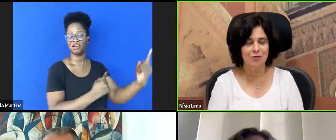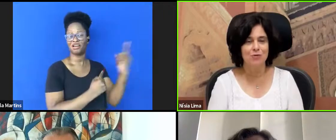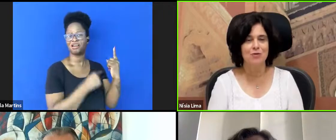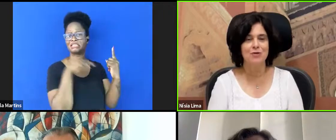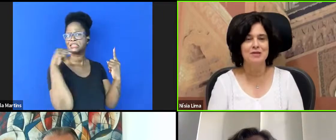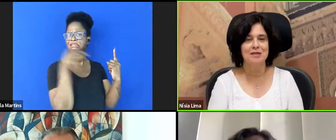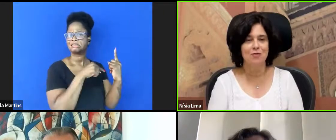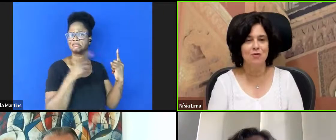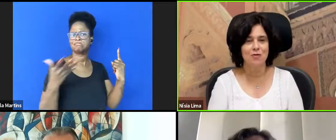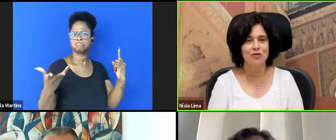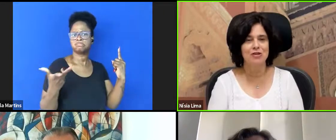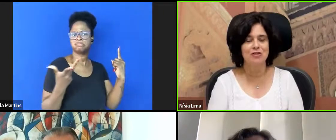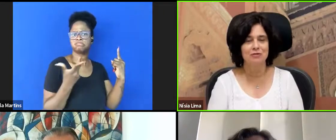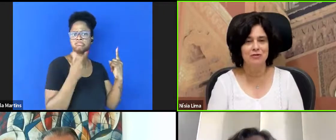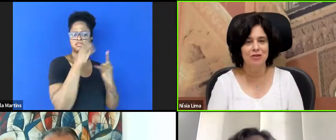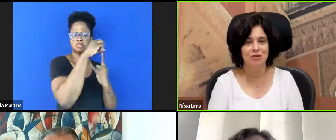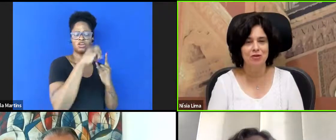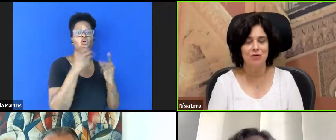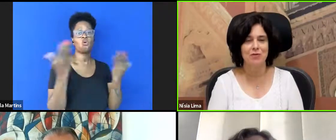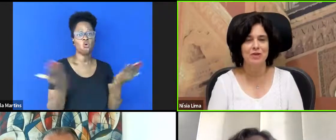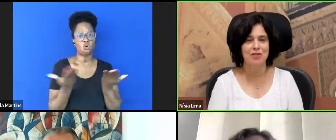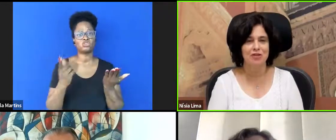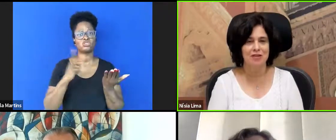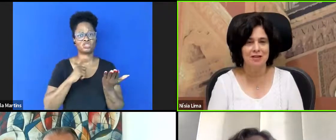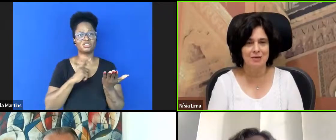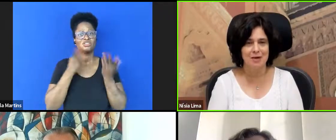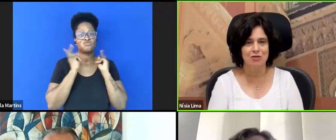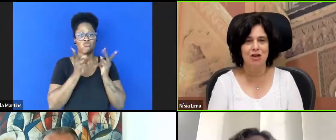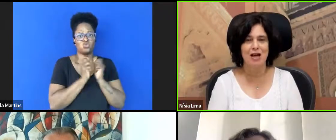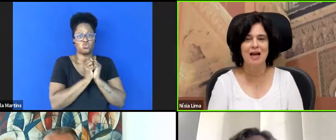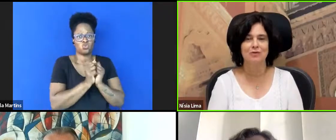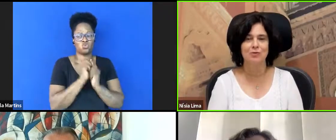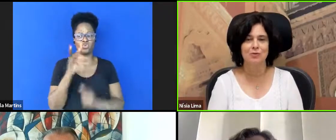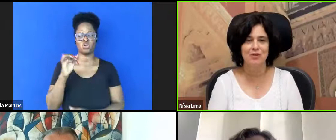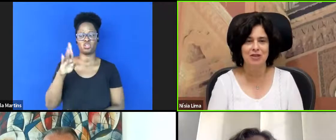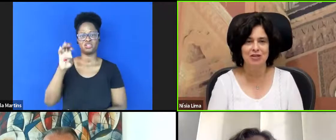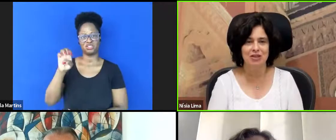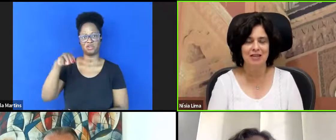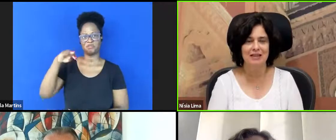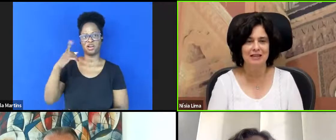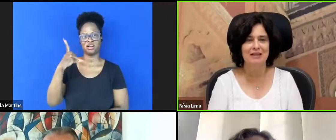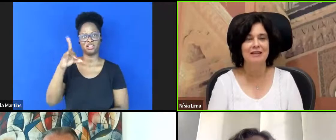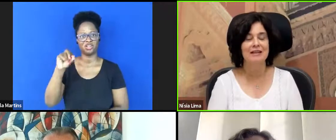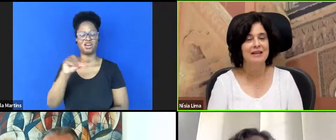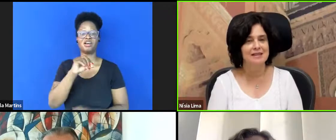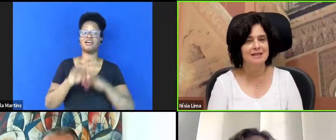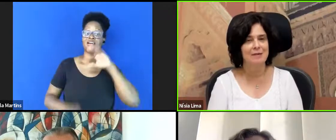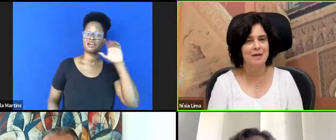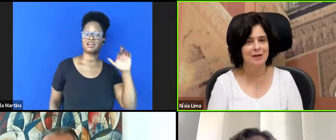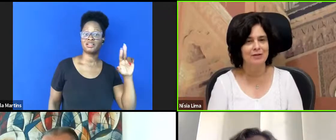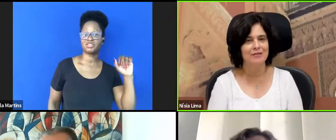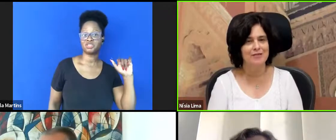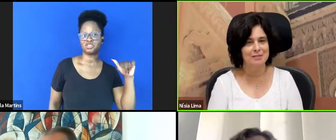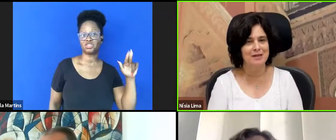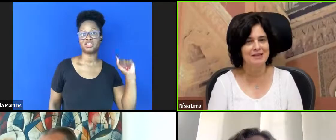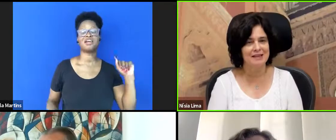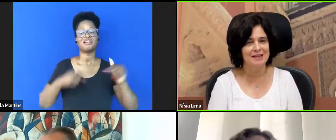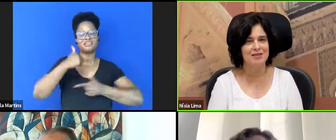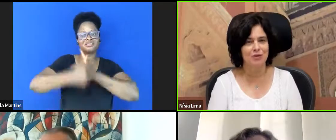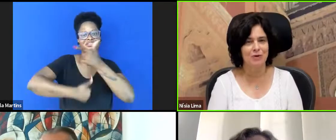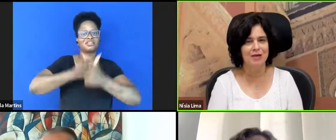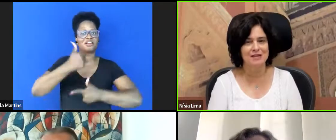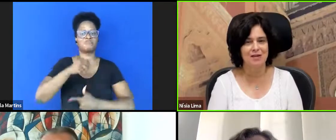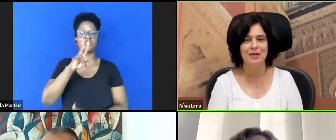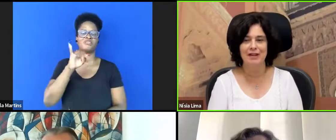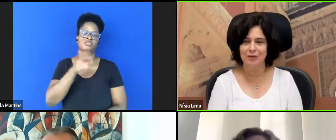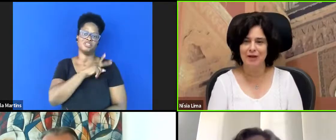na Fiocruz e que hoje divide com Cristiane Machado, com Cristina Aguilar, esse trabalho na